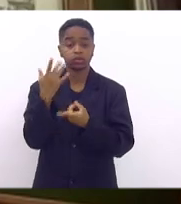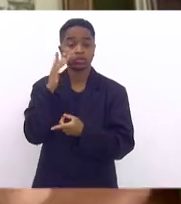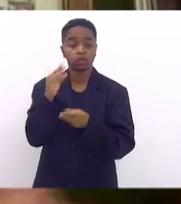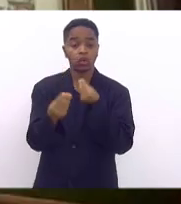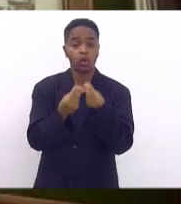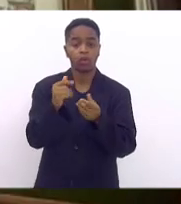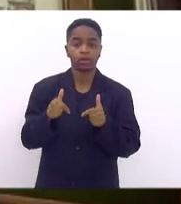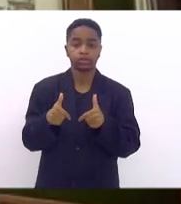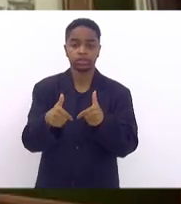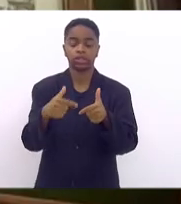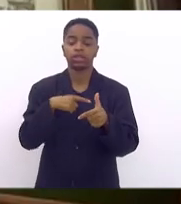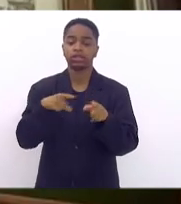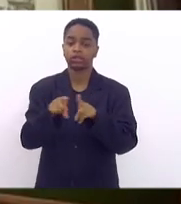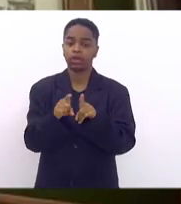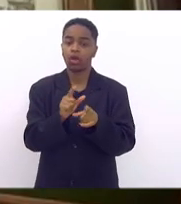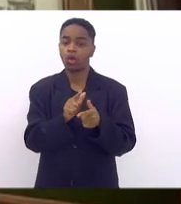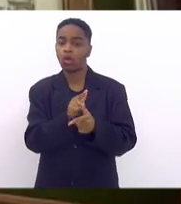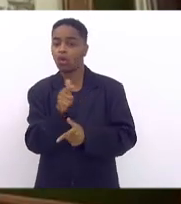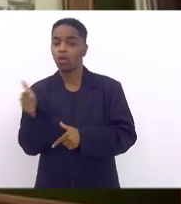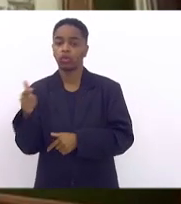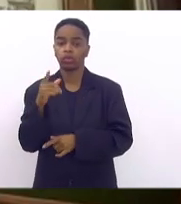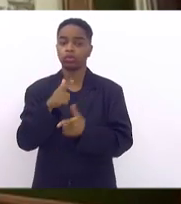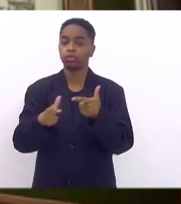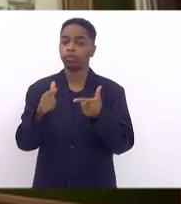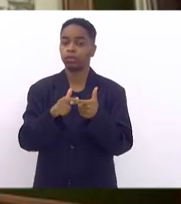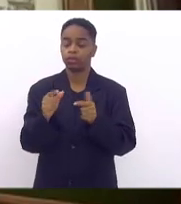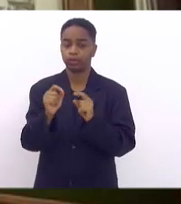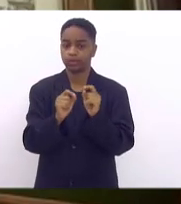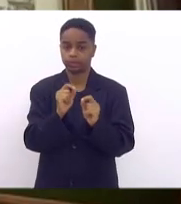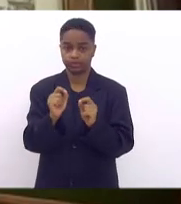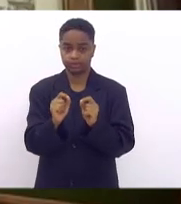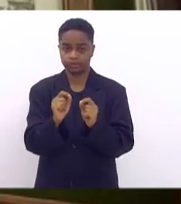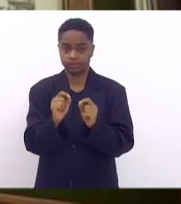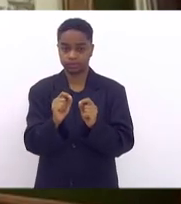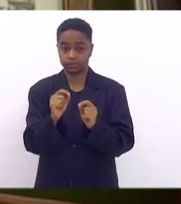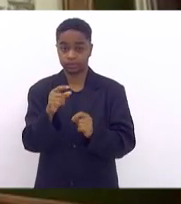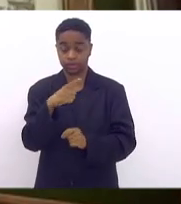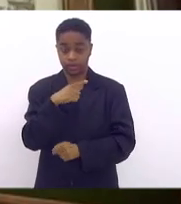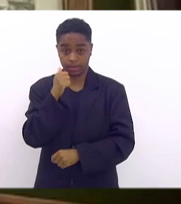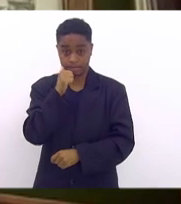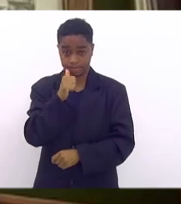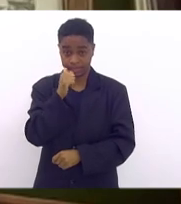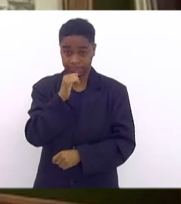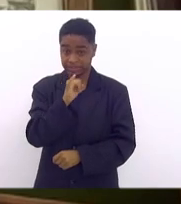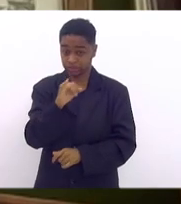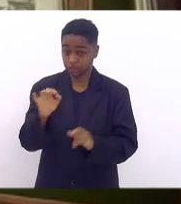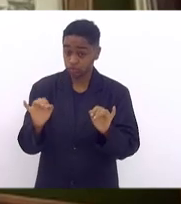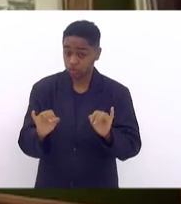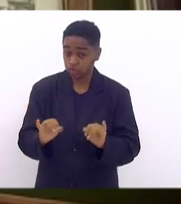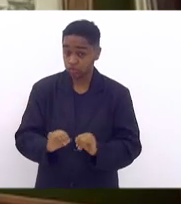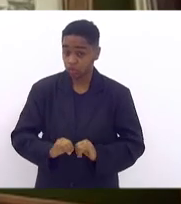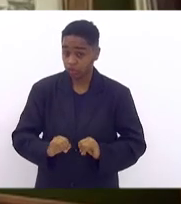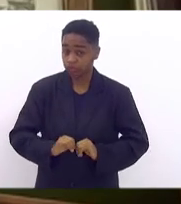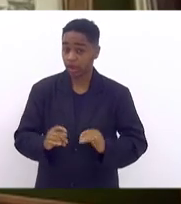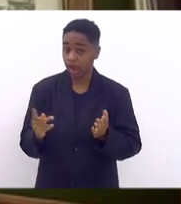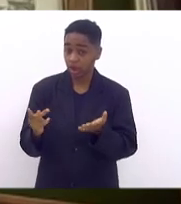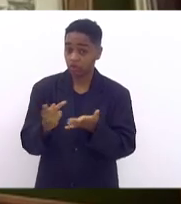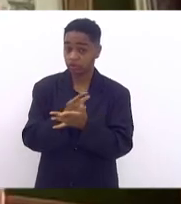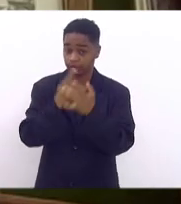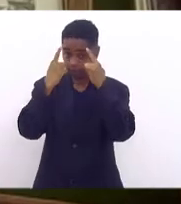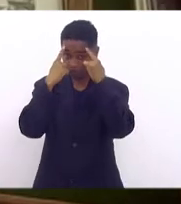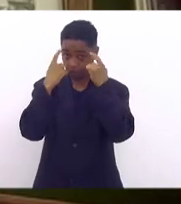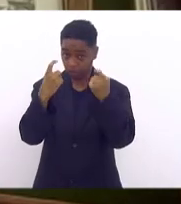fazer. Temos um outro problema, deputados, que é o seguinte: uma menina, quando ela sofre uma violência como